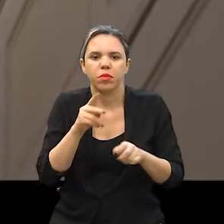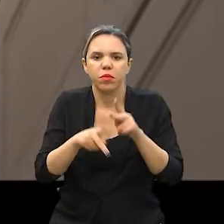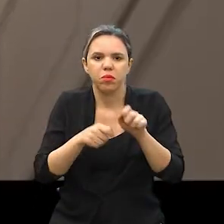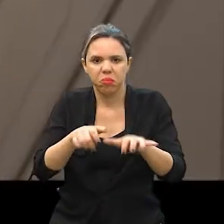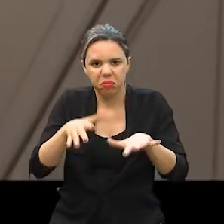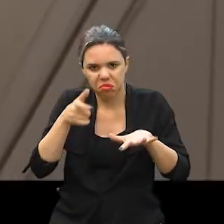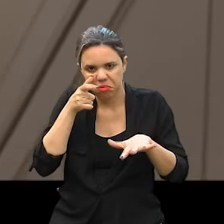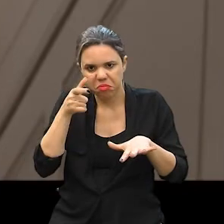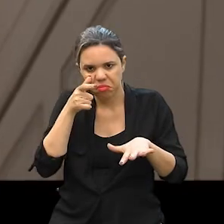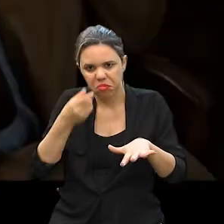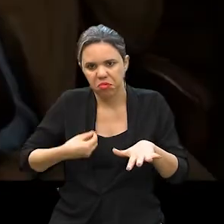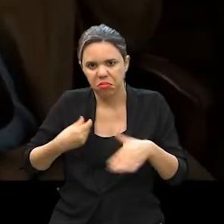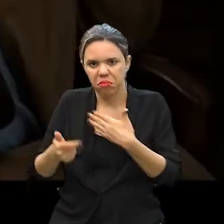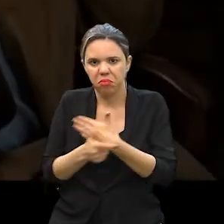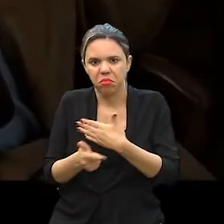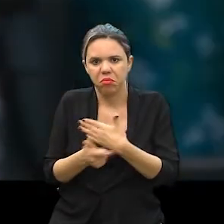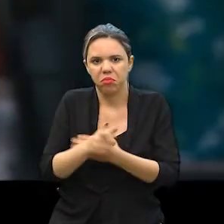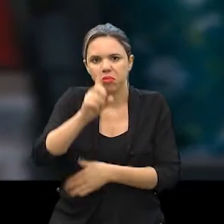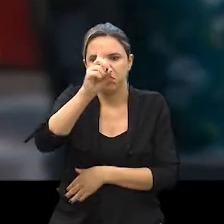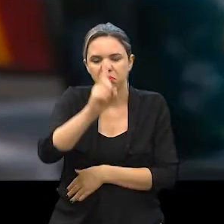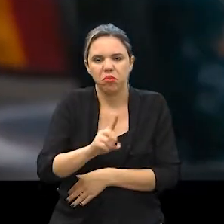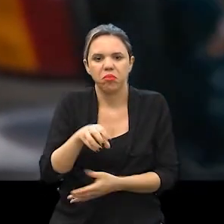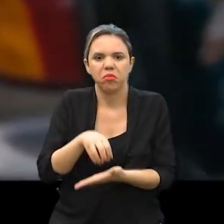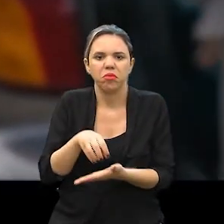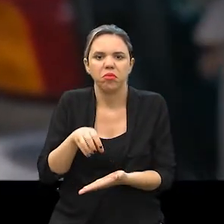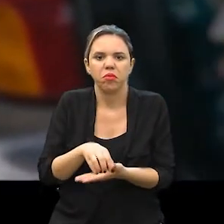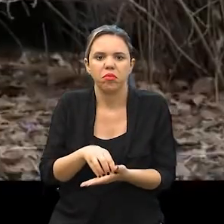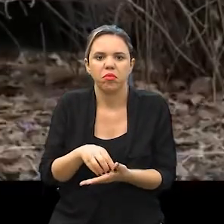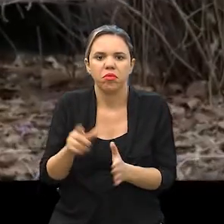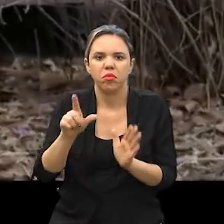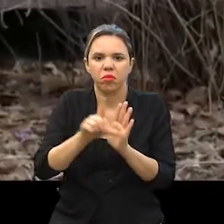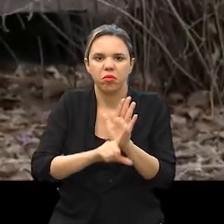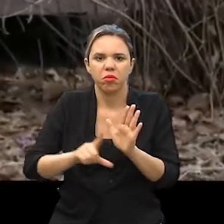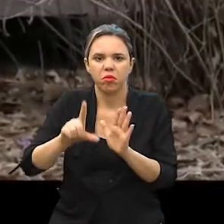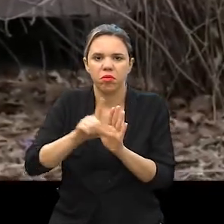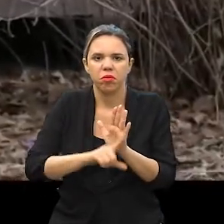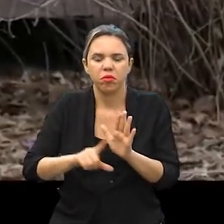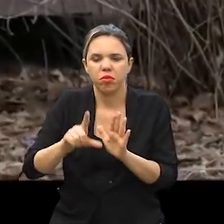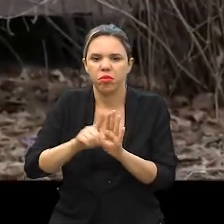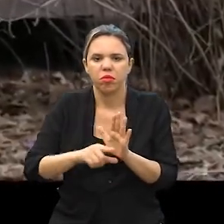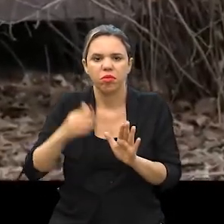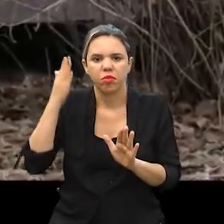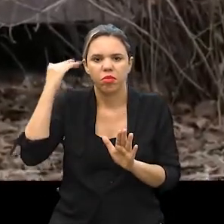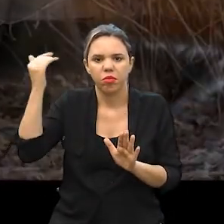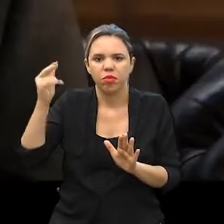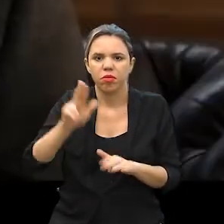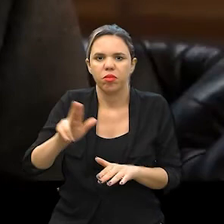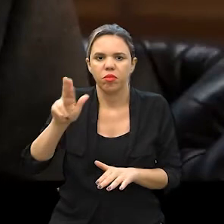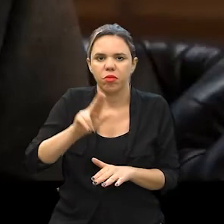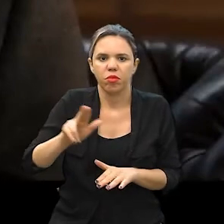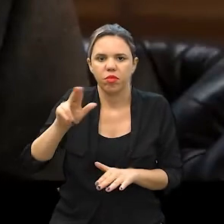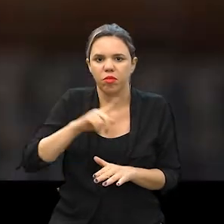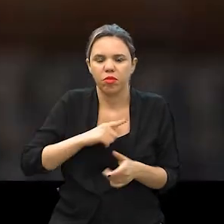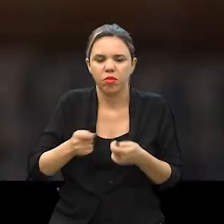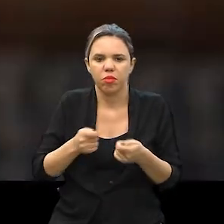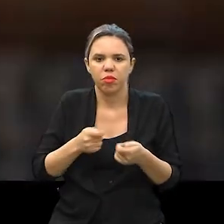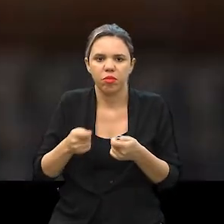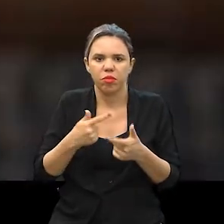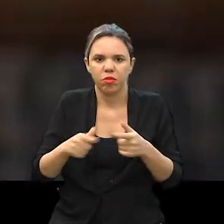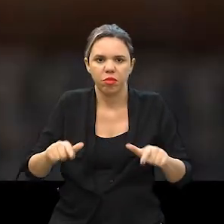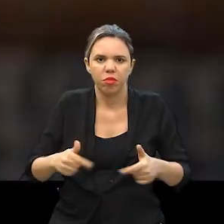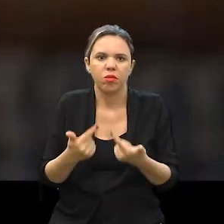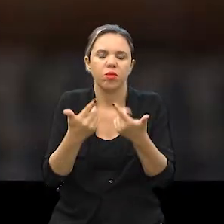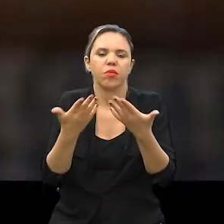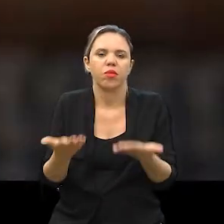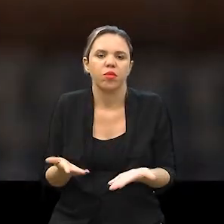multidões. Ela vive o papel da diretora do Departamento de Literatura de uma renomada universidade e tem de lidar com os